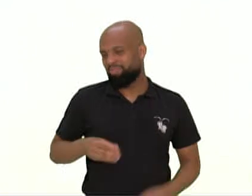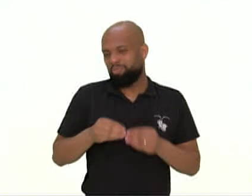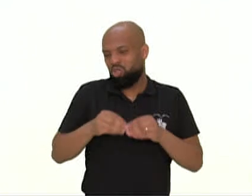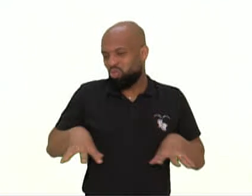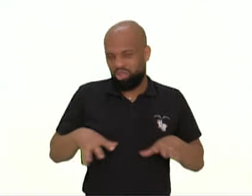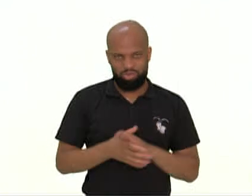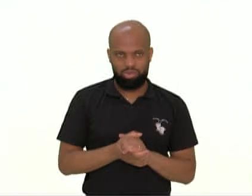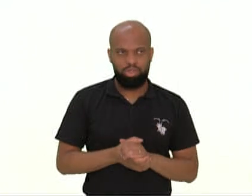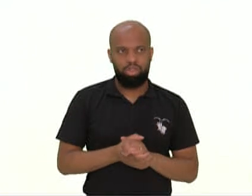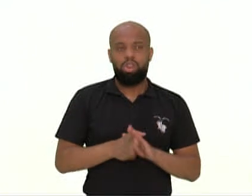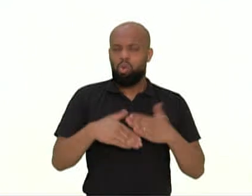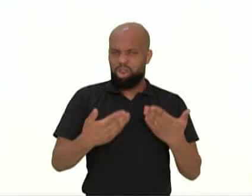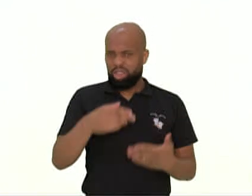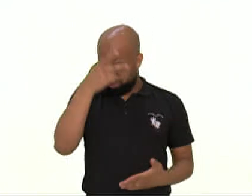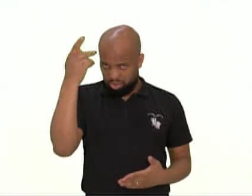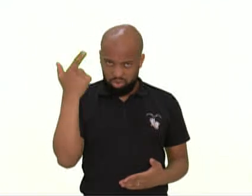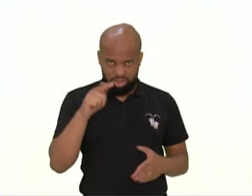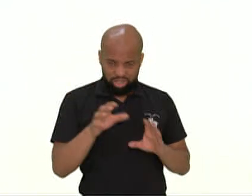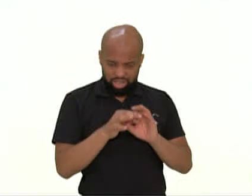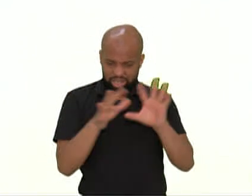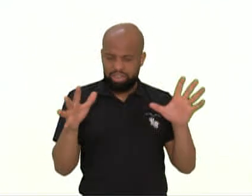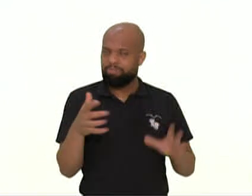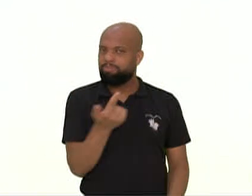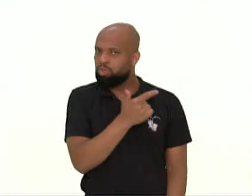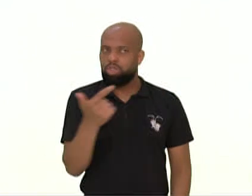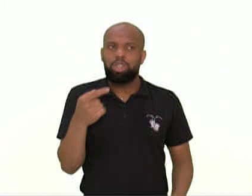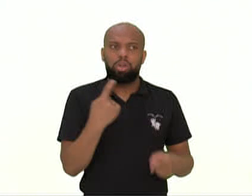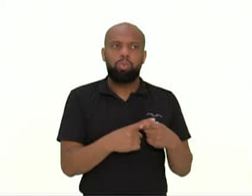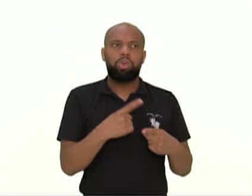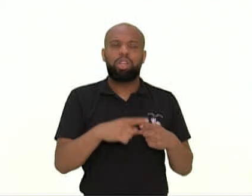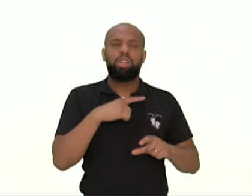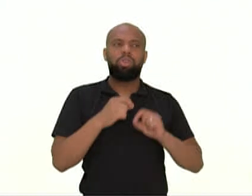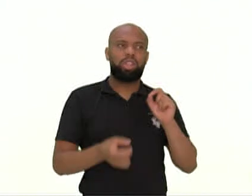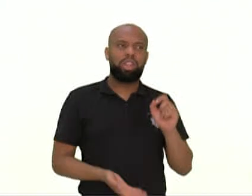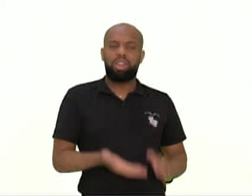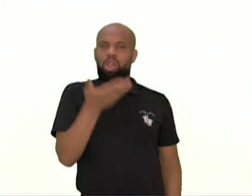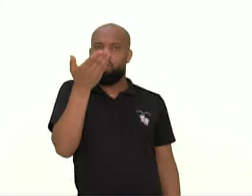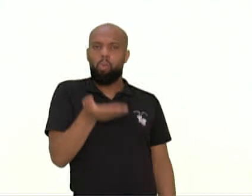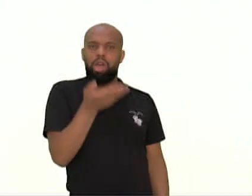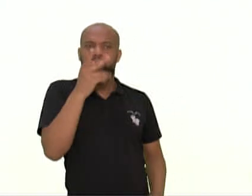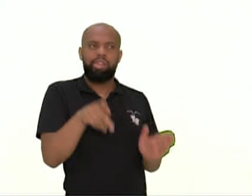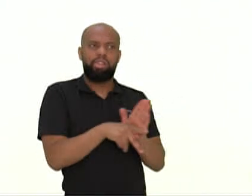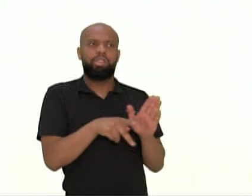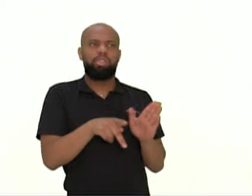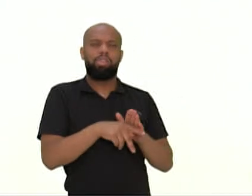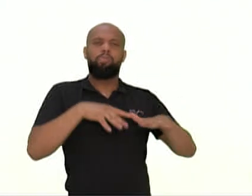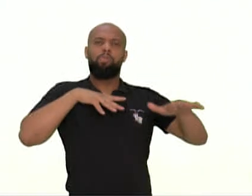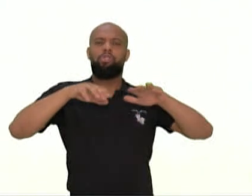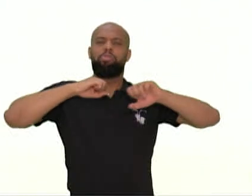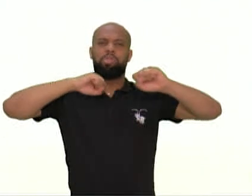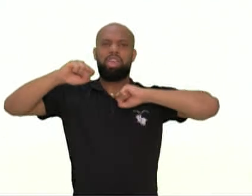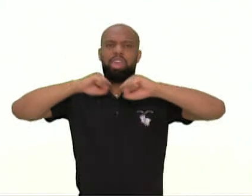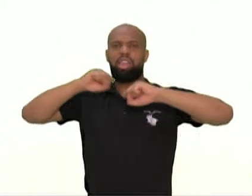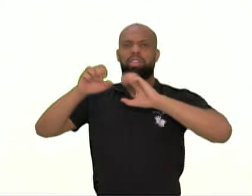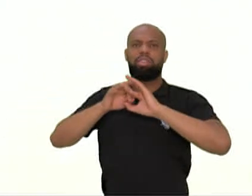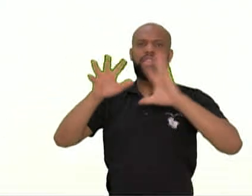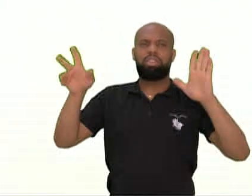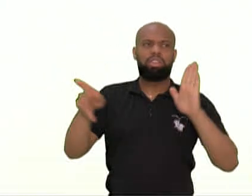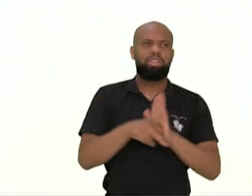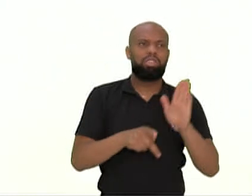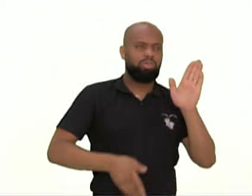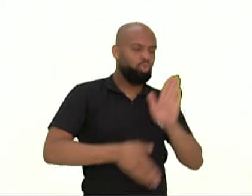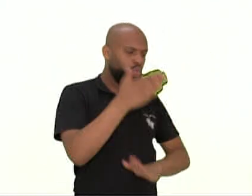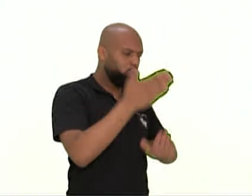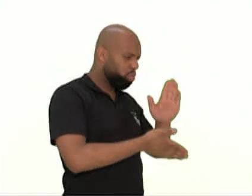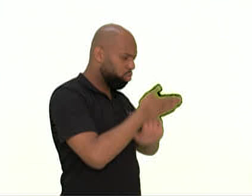Na prática, ninguém foi libertado. Porém, houve um aumento do movimento abolicionista em auxiliar nas fugas em massa